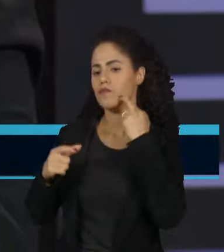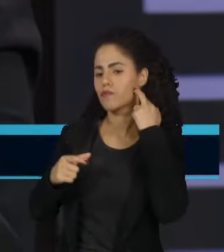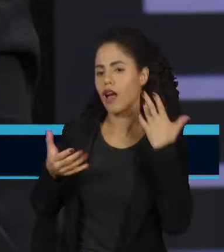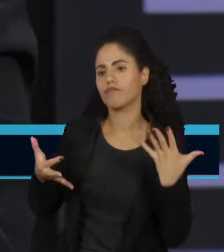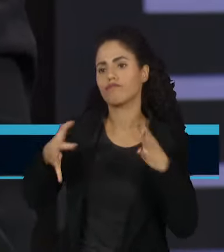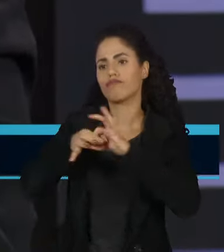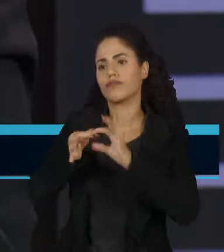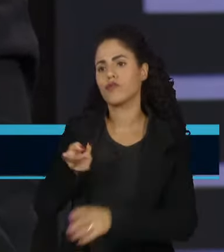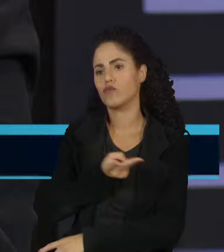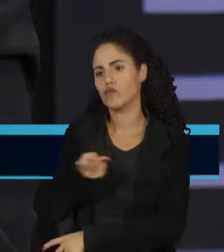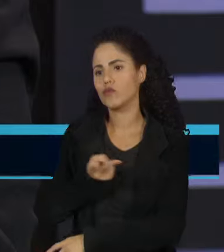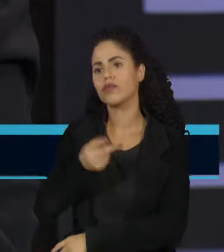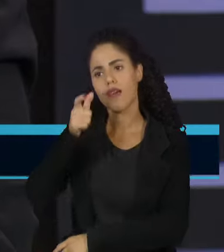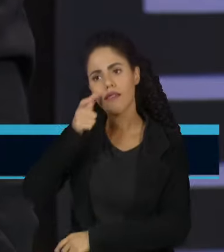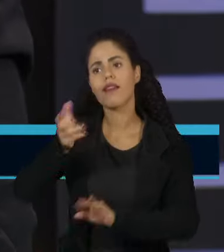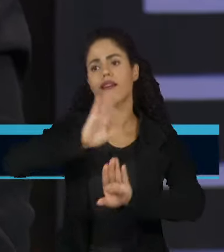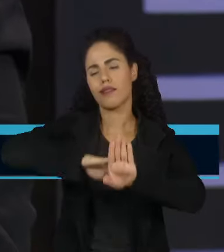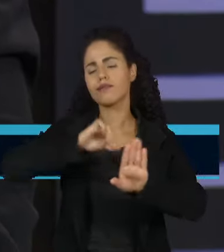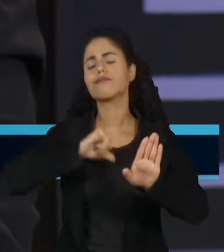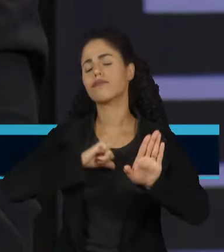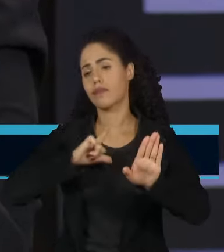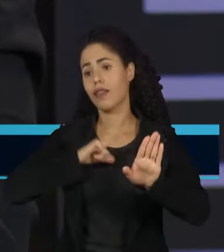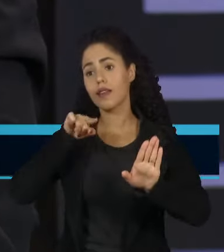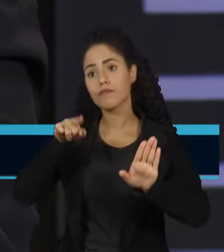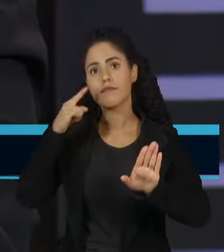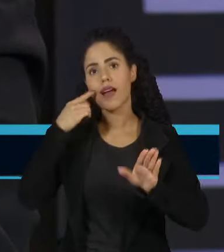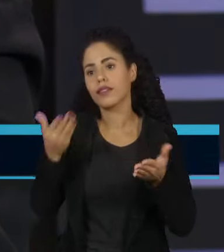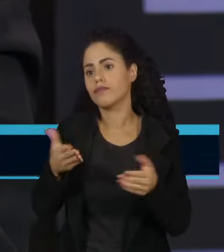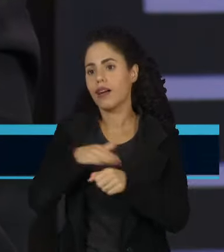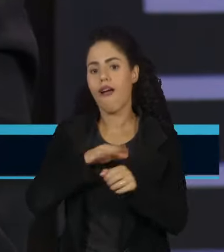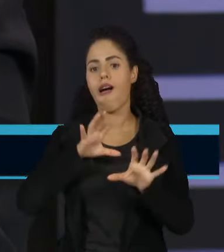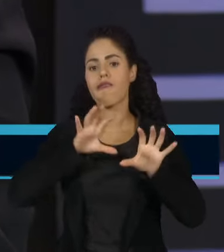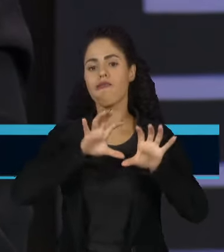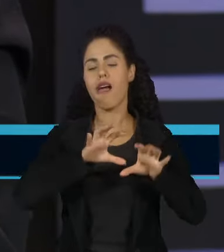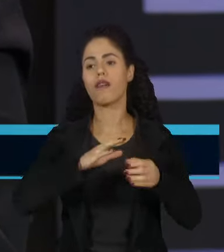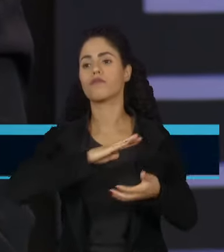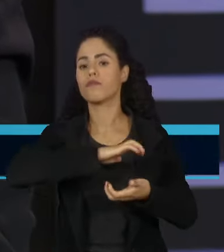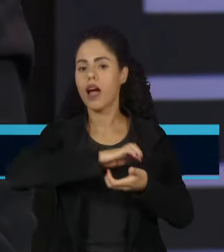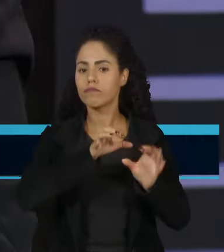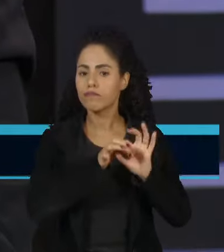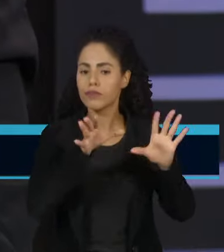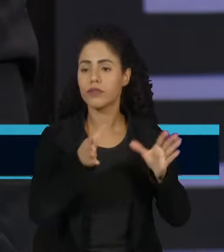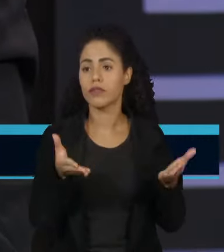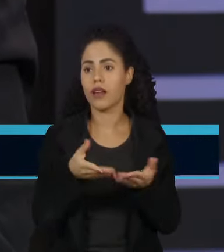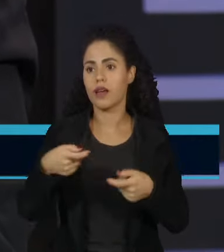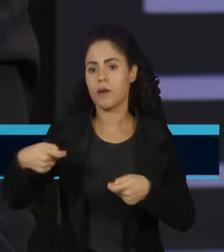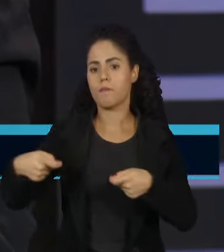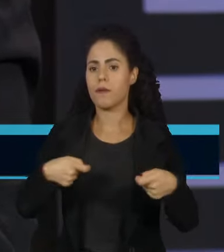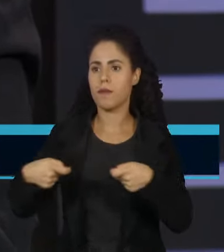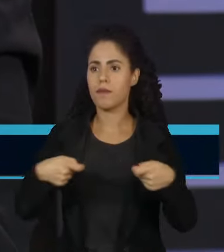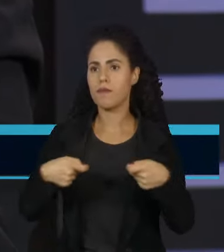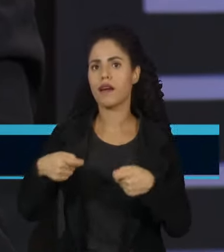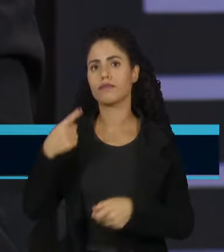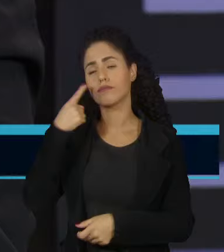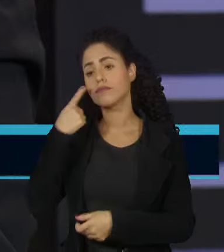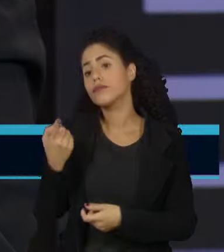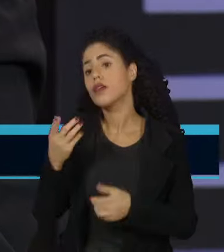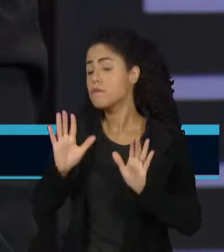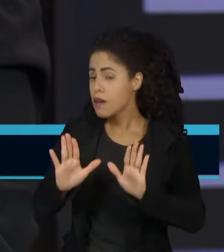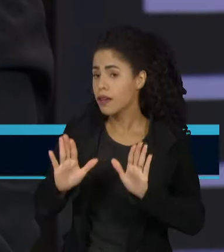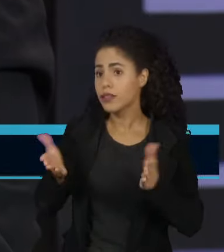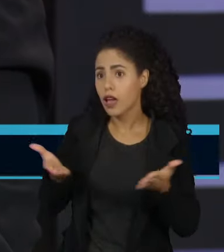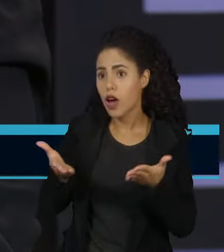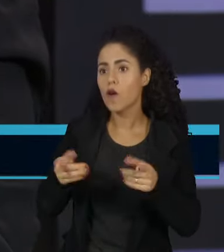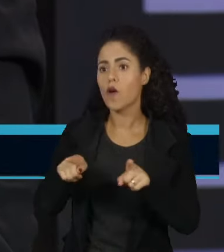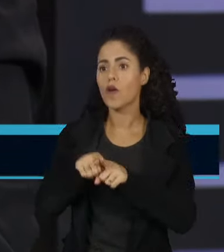ela atende nesse momento conveniência. Agora, que a conversa é absolutamente necessária, que esse debate ele é preciso, que bom que o